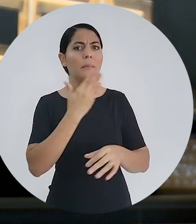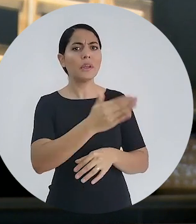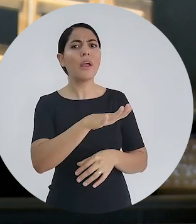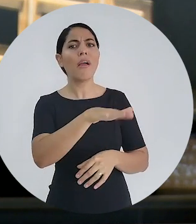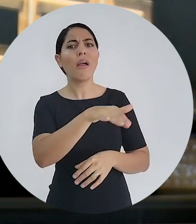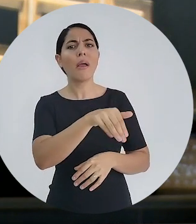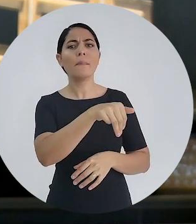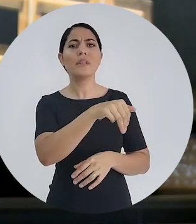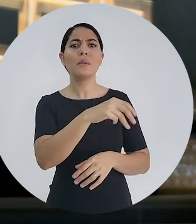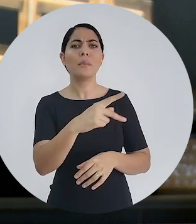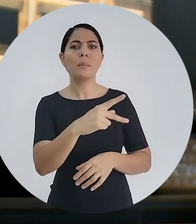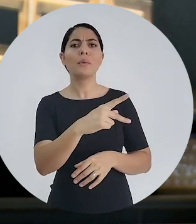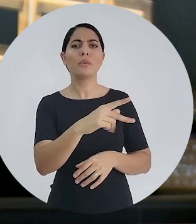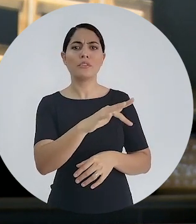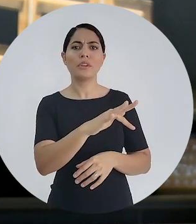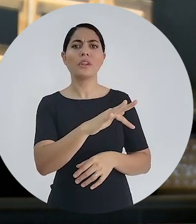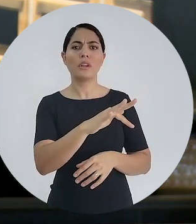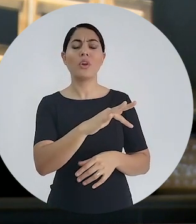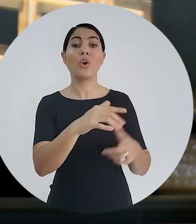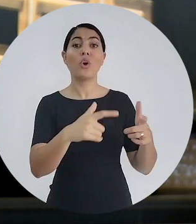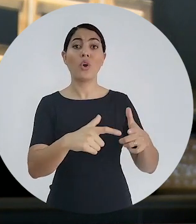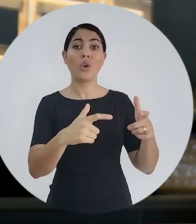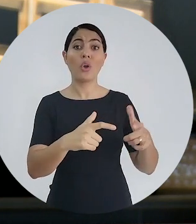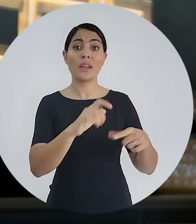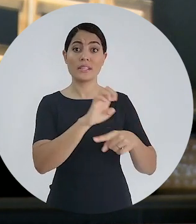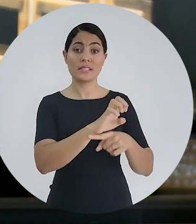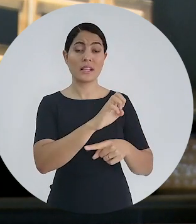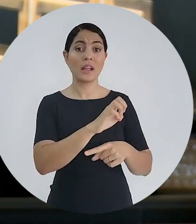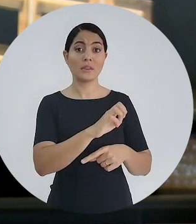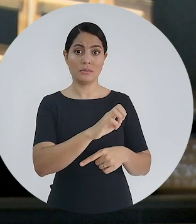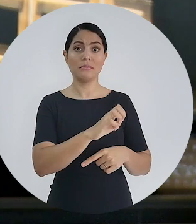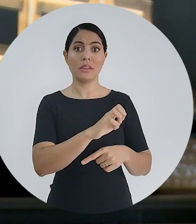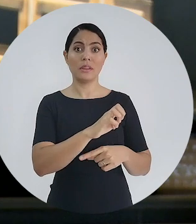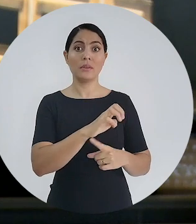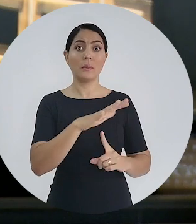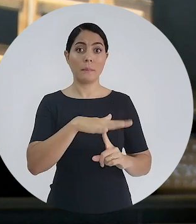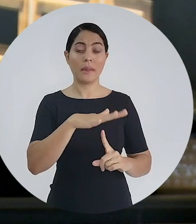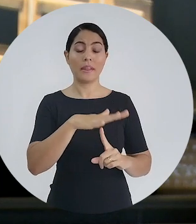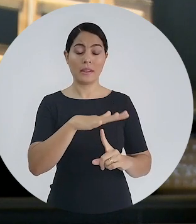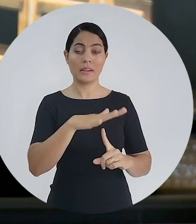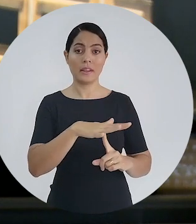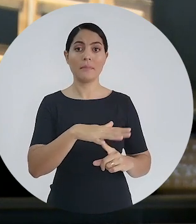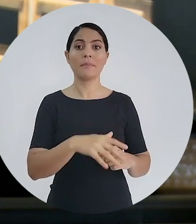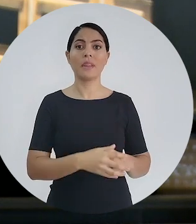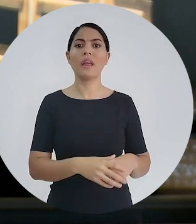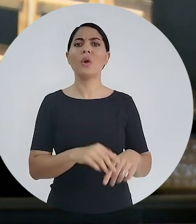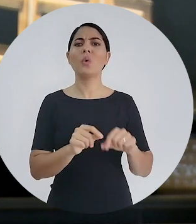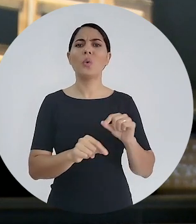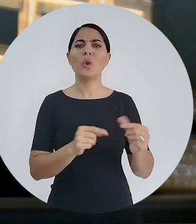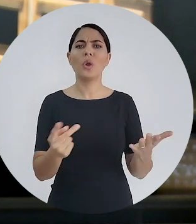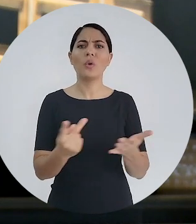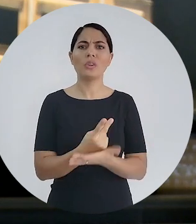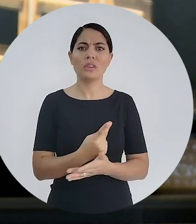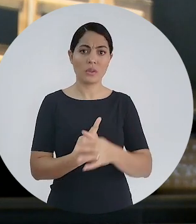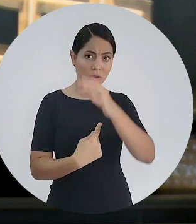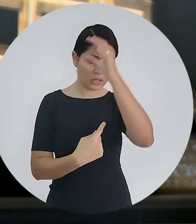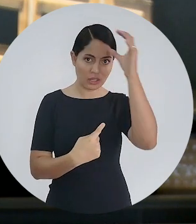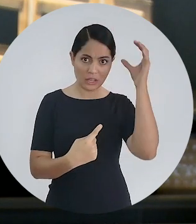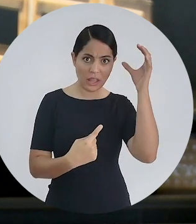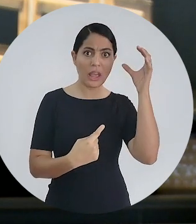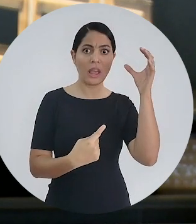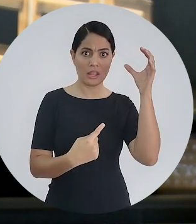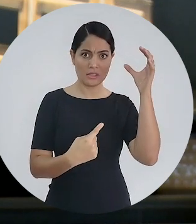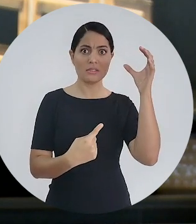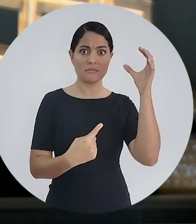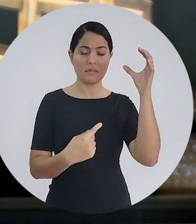à Justiça Federal no Paraná sobre a notícia de que advogados tiveram sigilo de conversas com clientes quebrado pela Lava